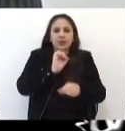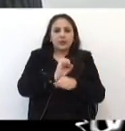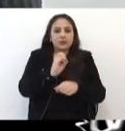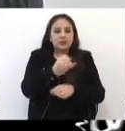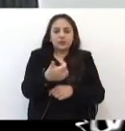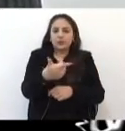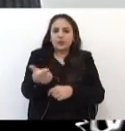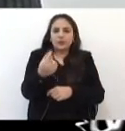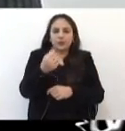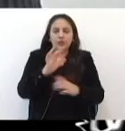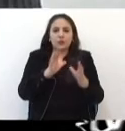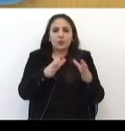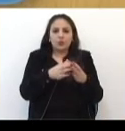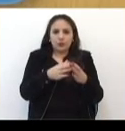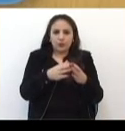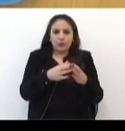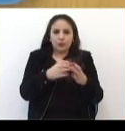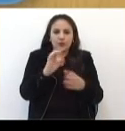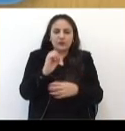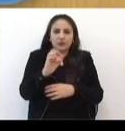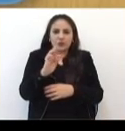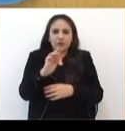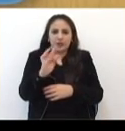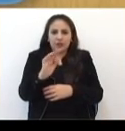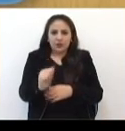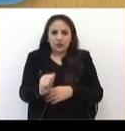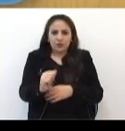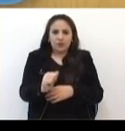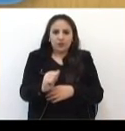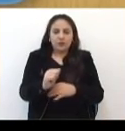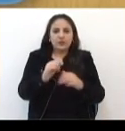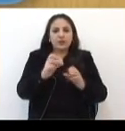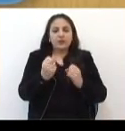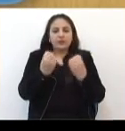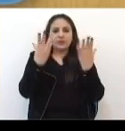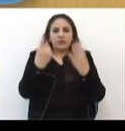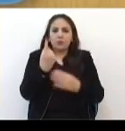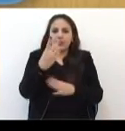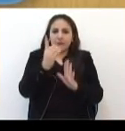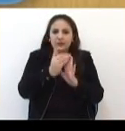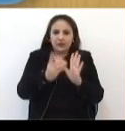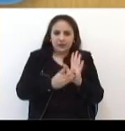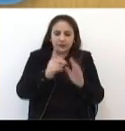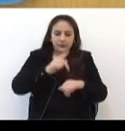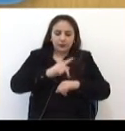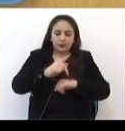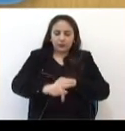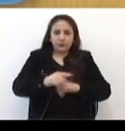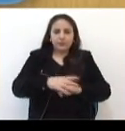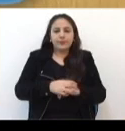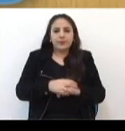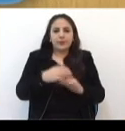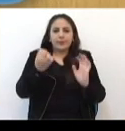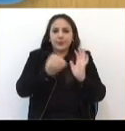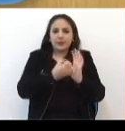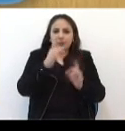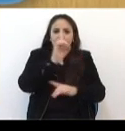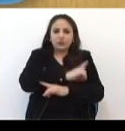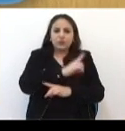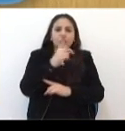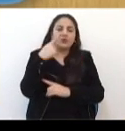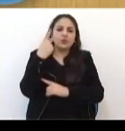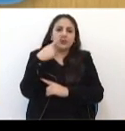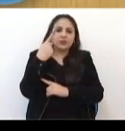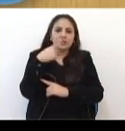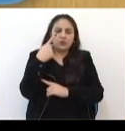União, se não vem recurso. E o grupo de escoteiros Maragatos está comemorando uma década em Passo Fundo. Para